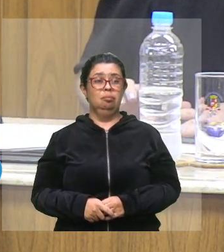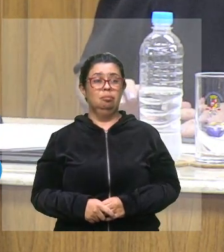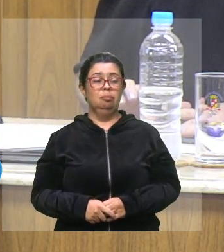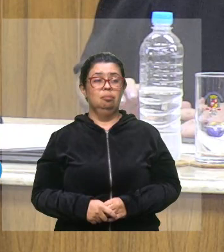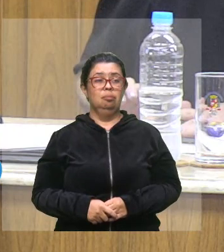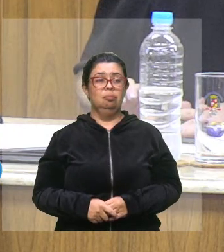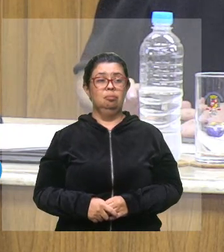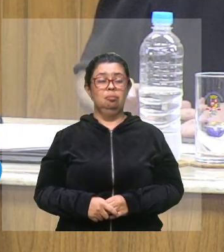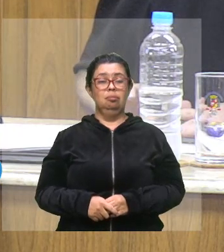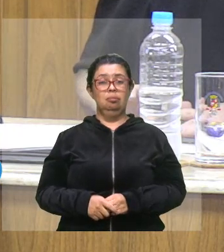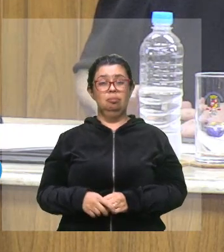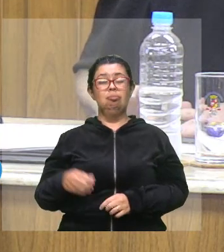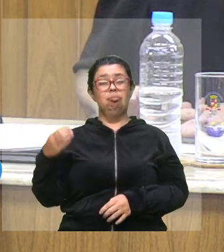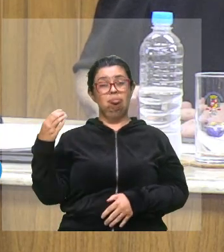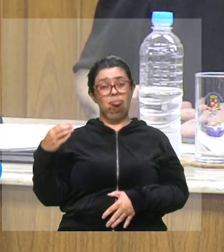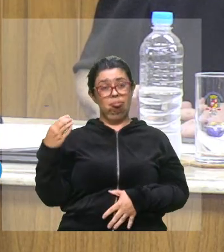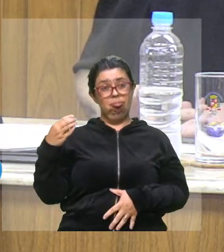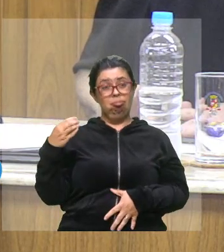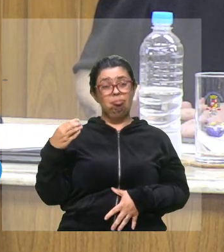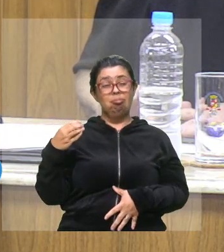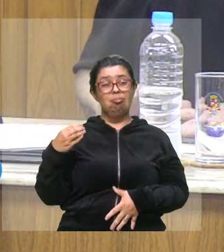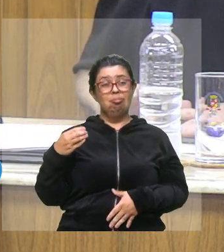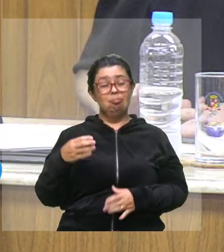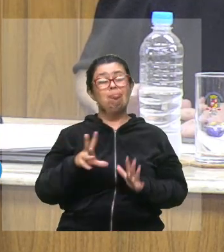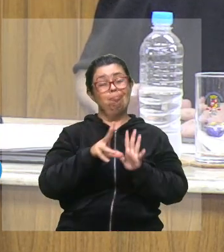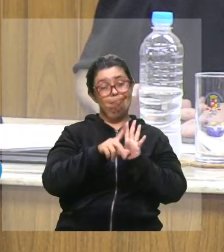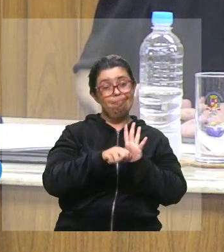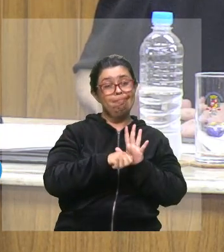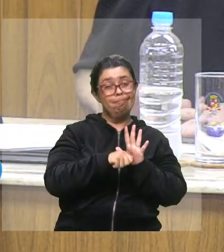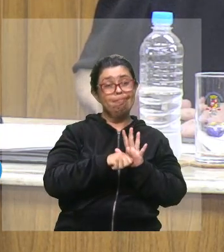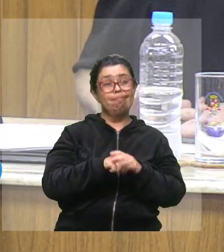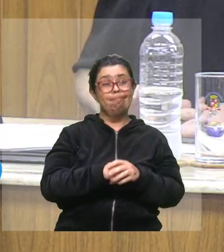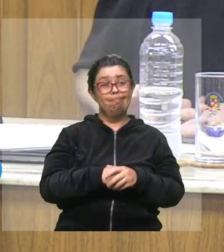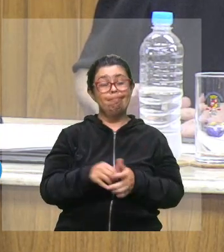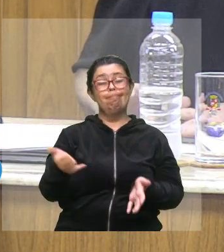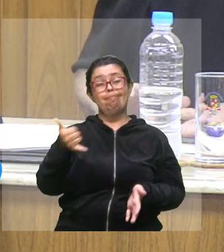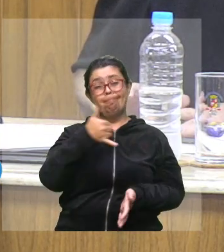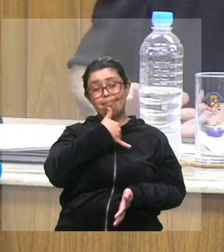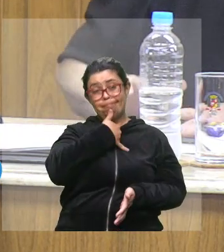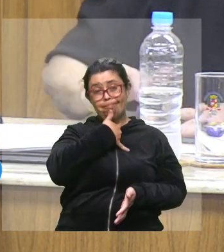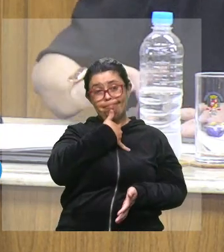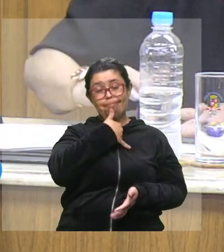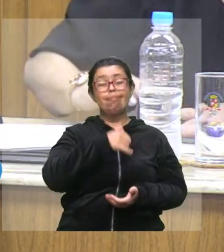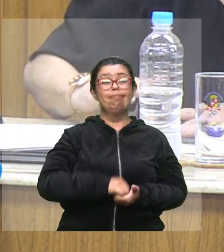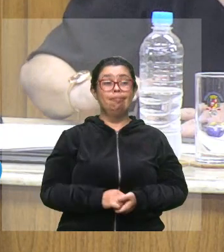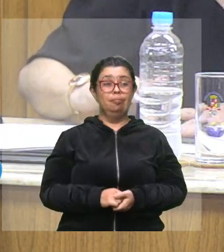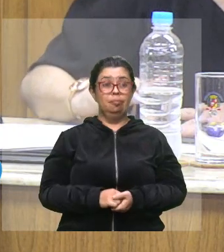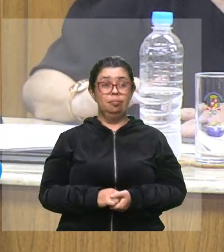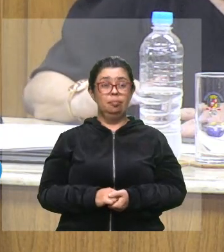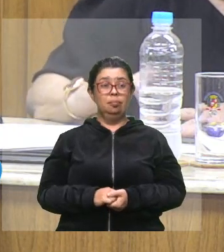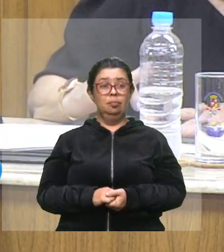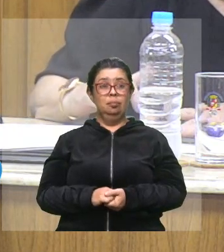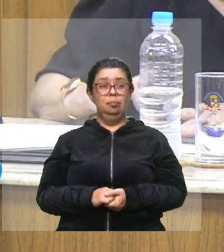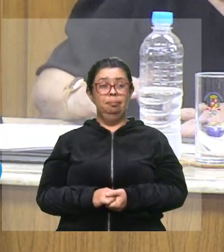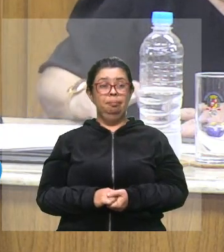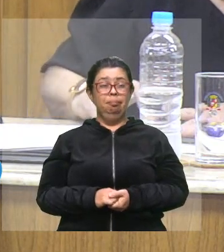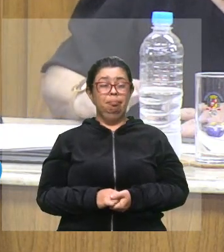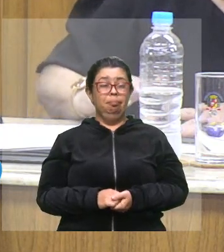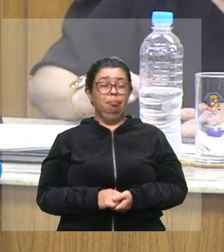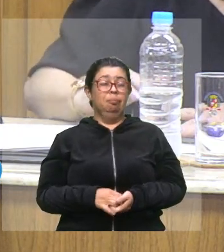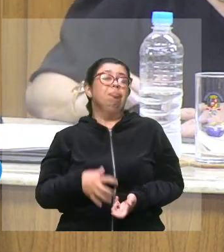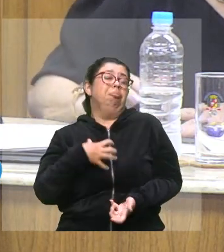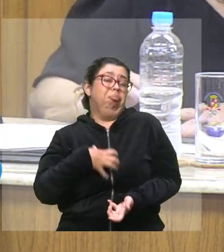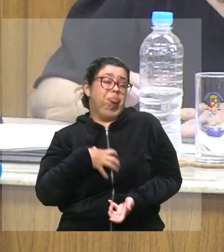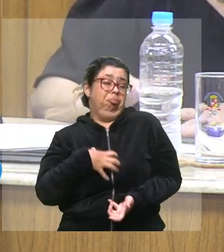a memória dos nossos entes queridos. É muito triste aquela situação. Então, causa, sim, uma revolta,